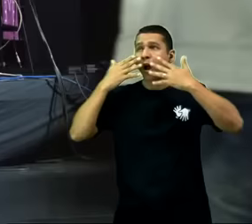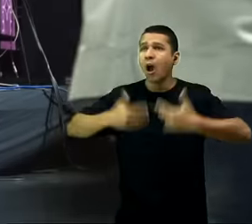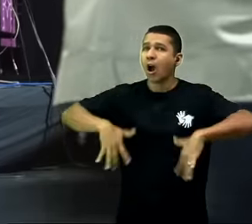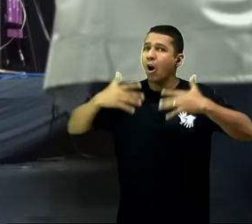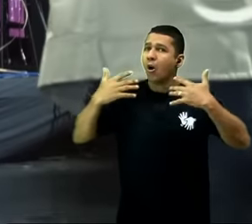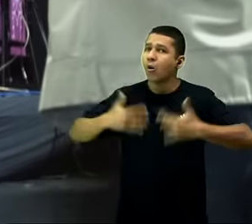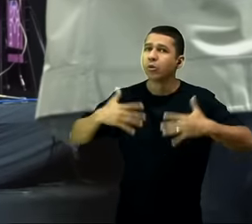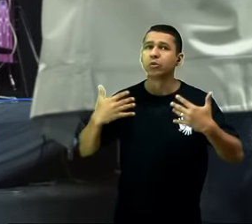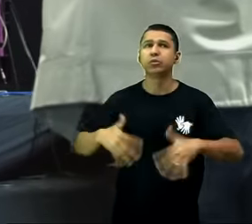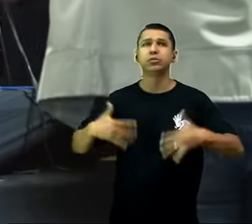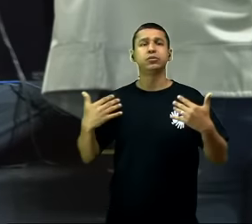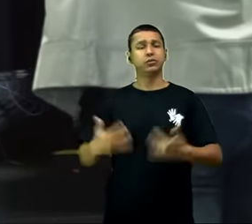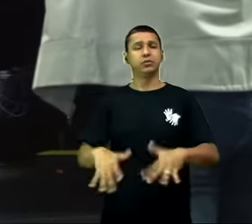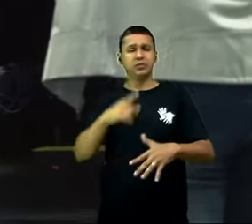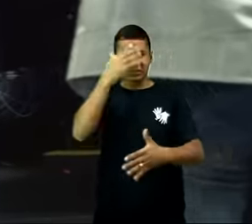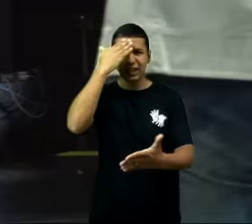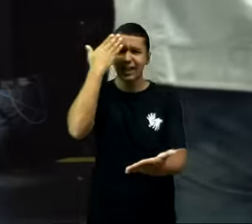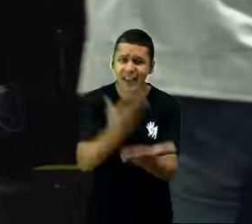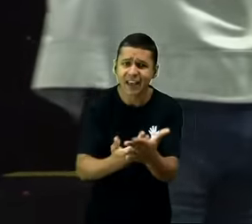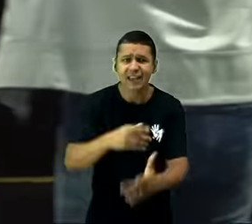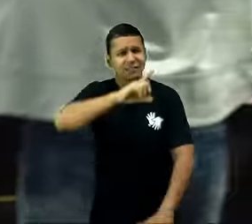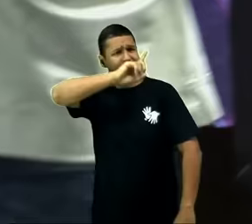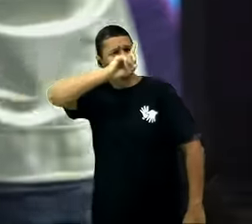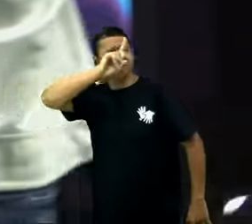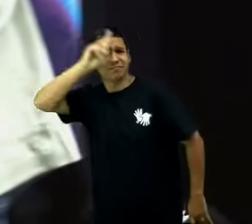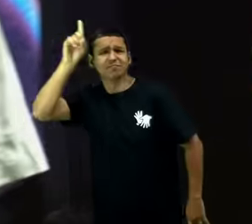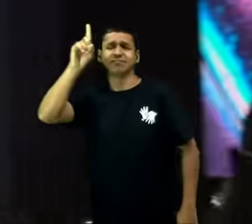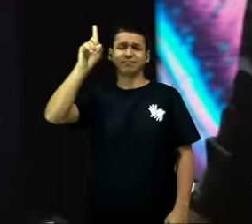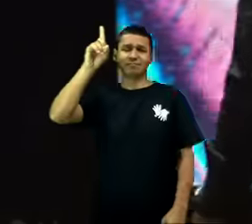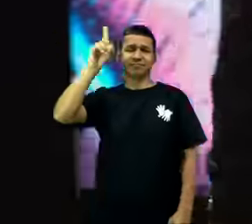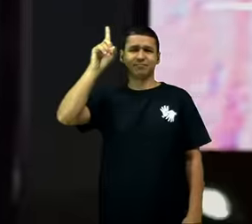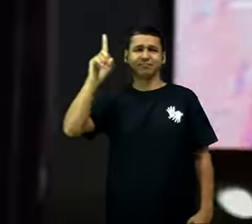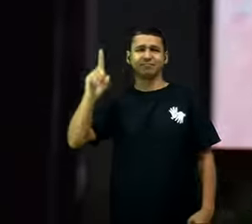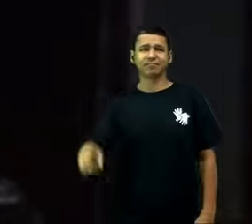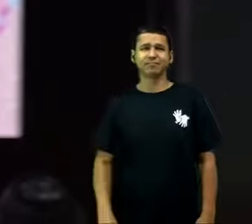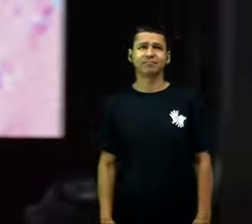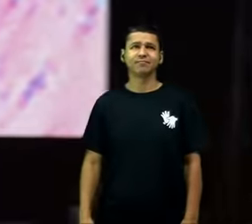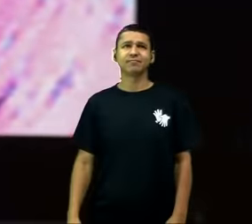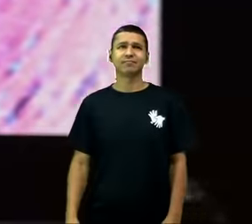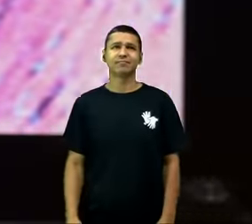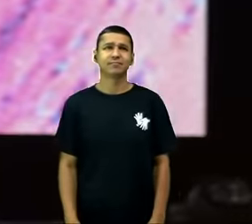contemplar. Quem crê, dá glória a Deus mais alto que você puder aqui.